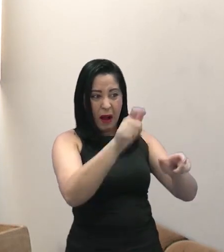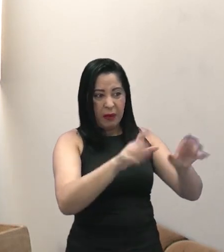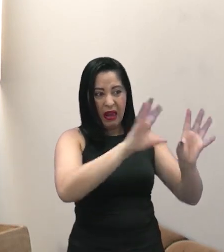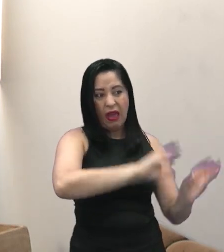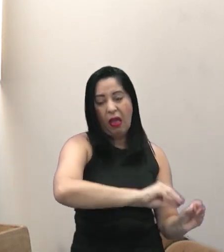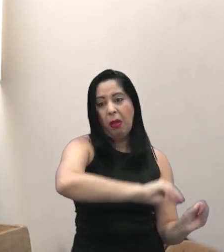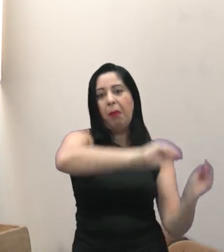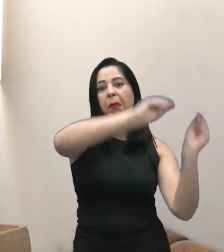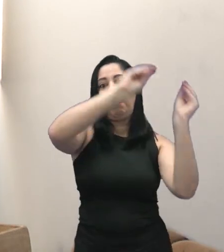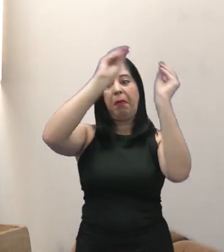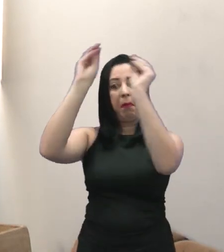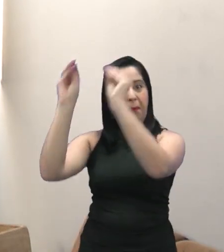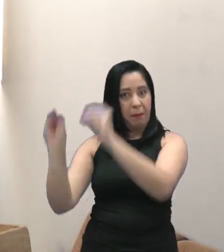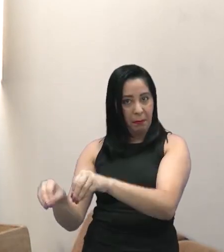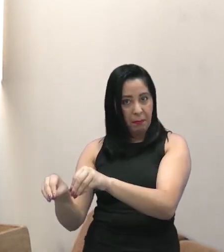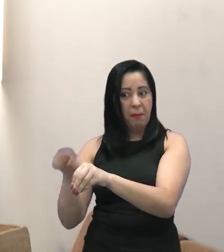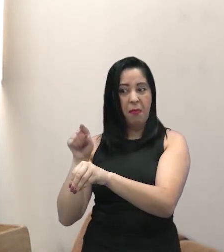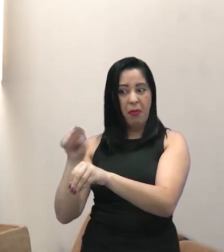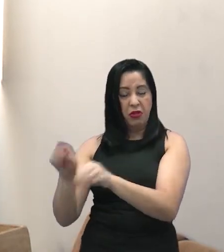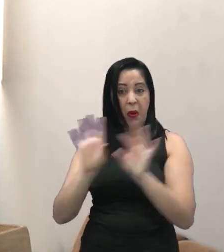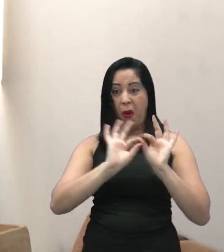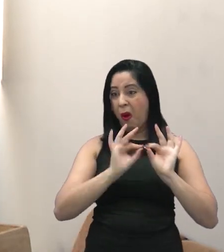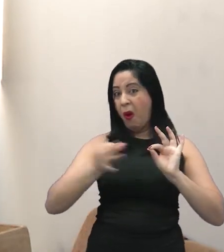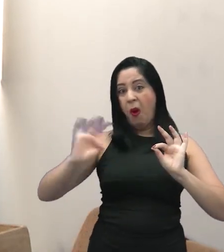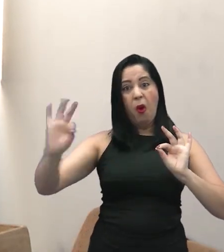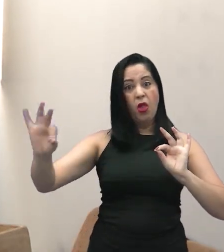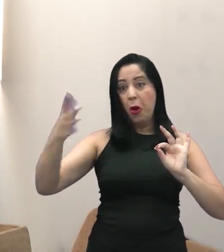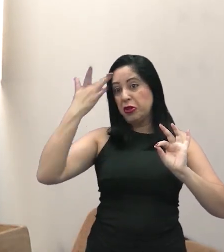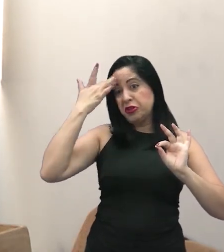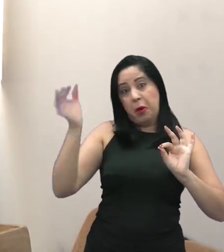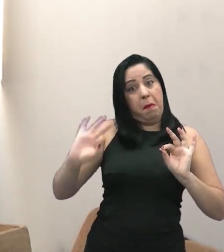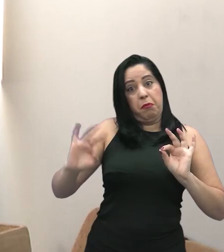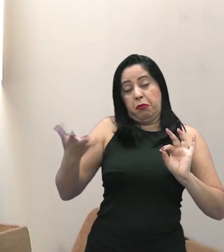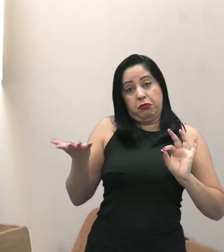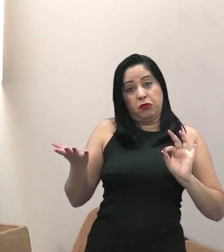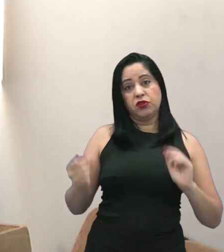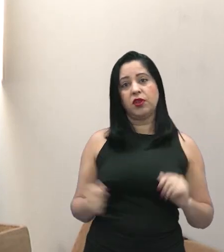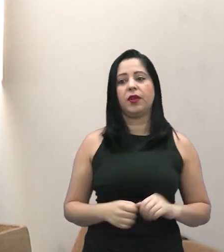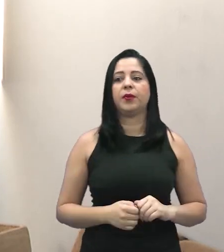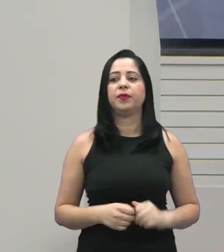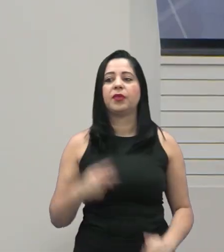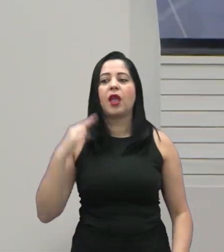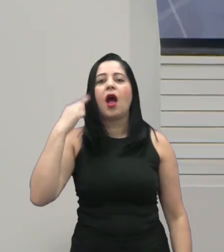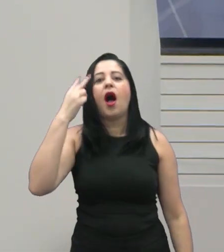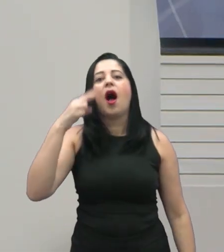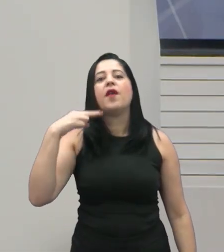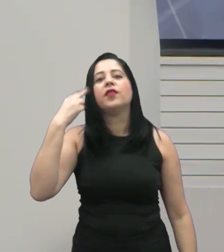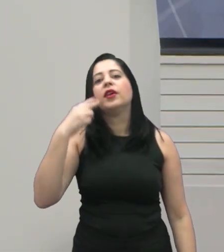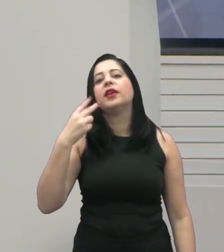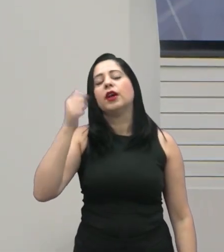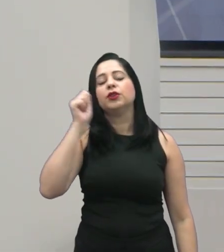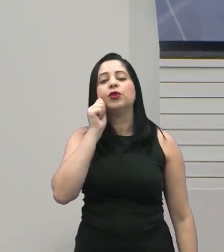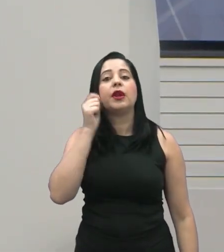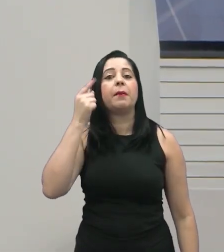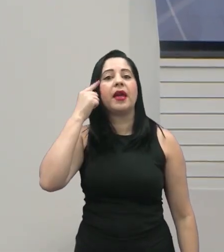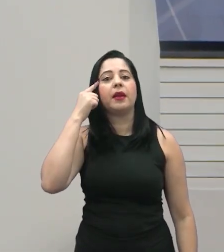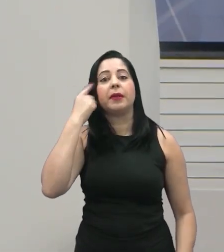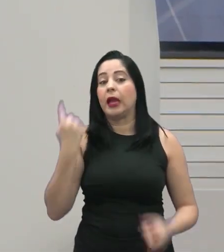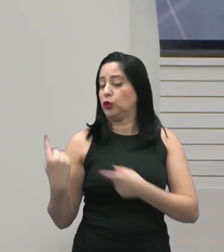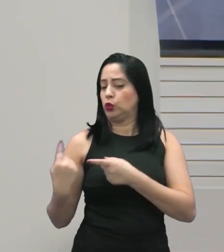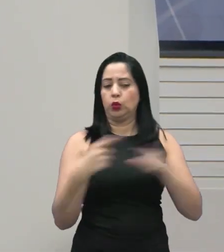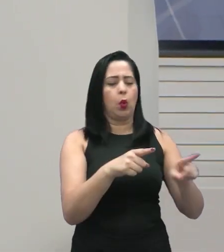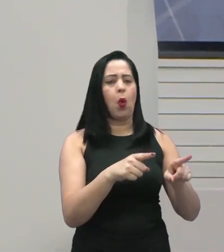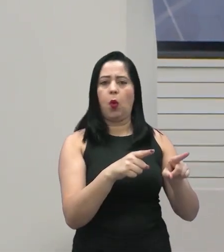da proximidade do convívio social e comunitário e não sabemos para onde elas foram. A vereadora Amélia Naomi,